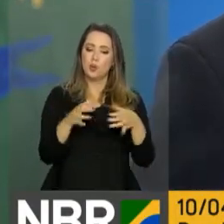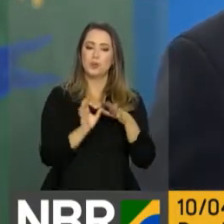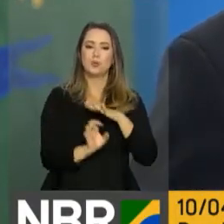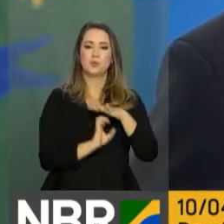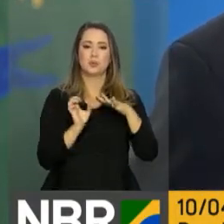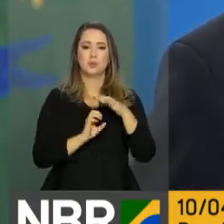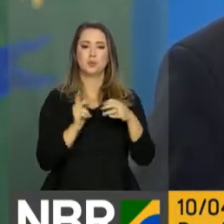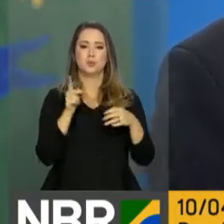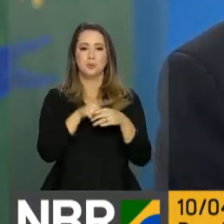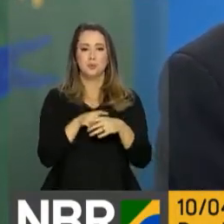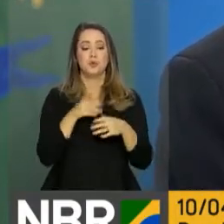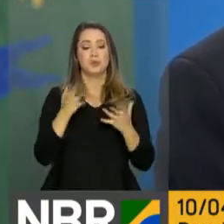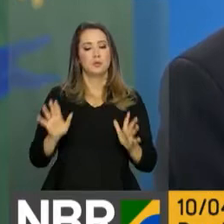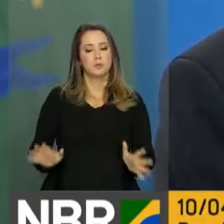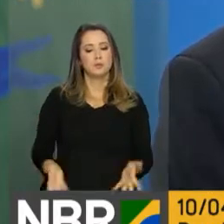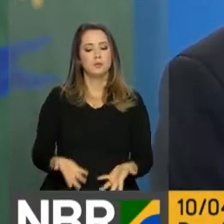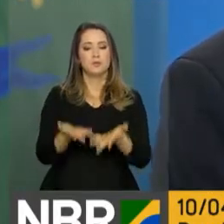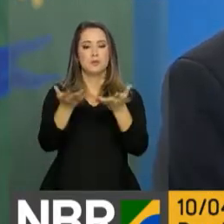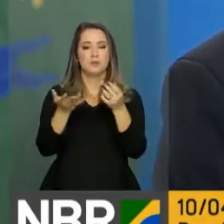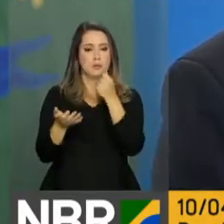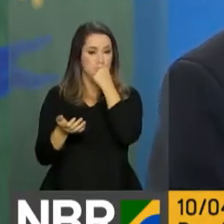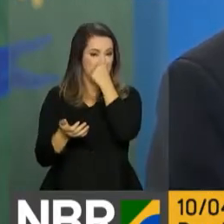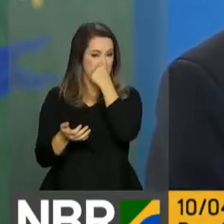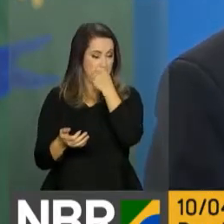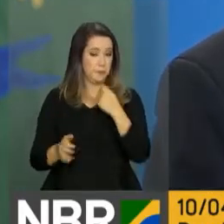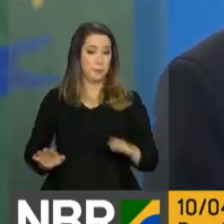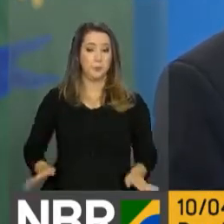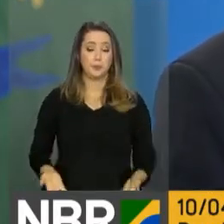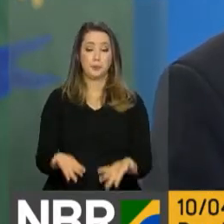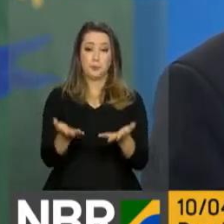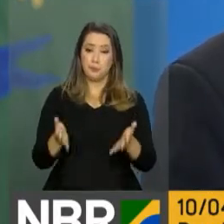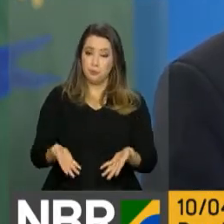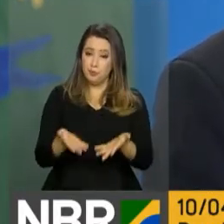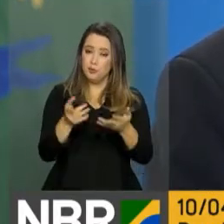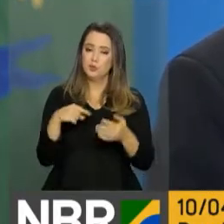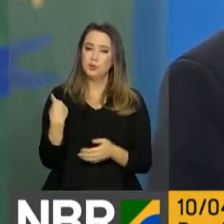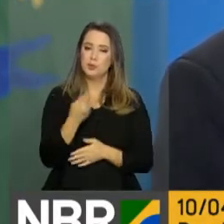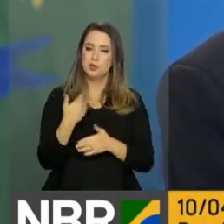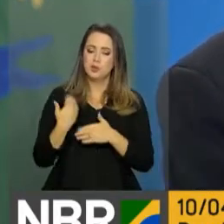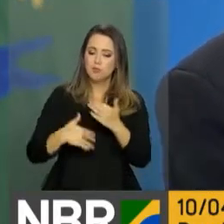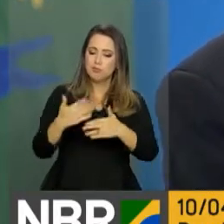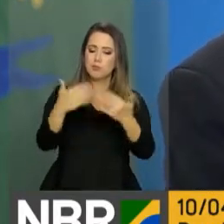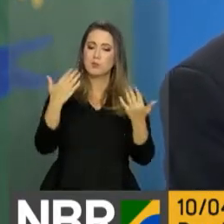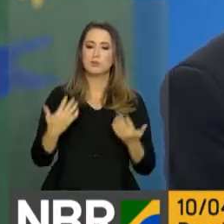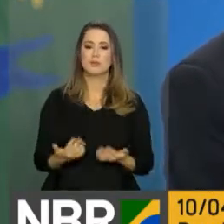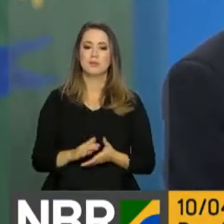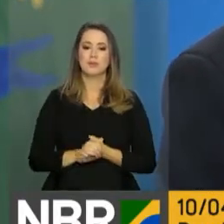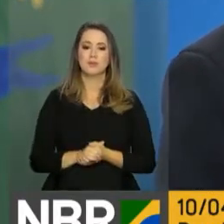não é? Que nos impulsionou, como deve impulsionar, para a frente. E para